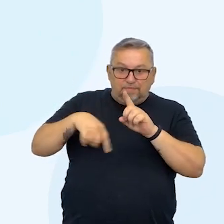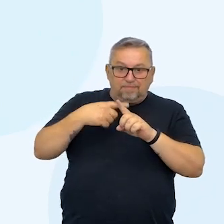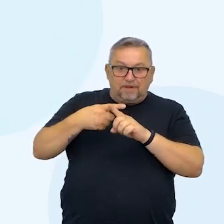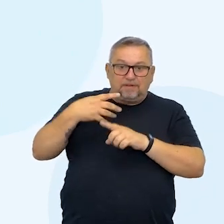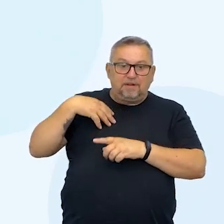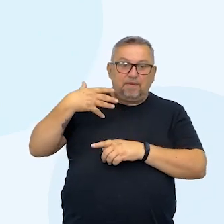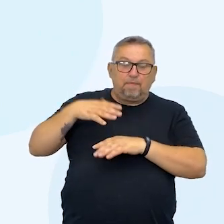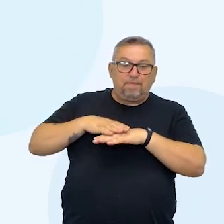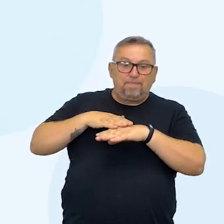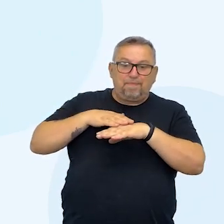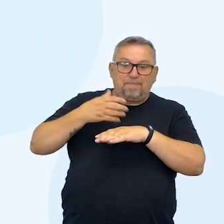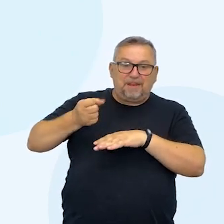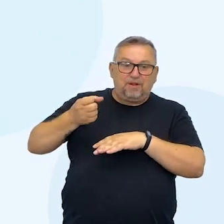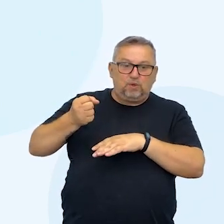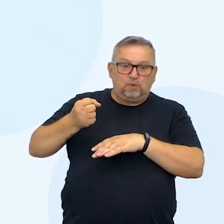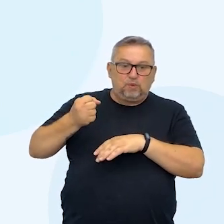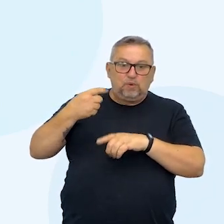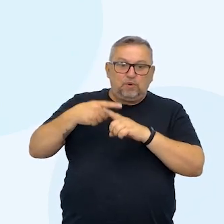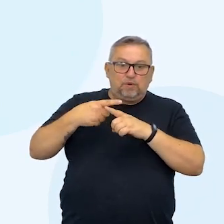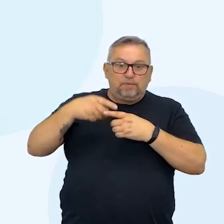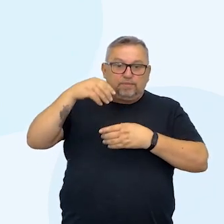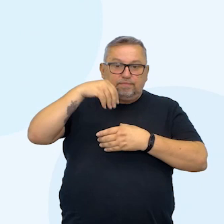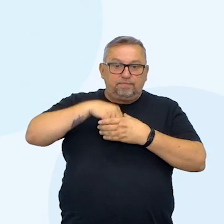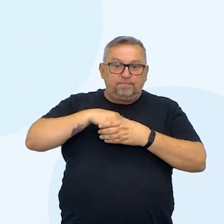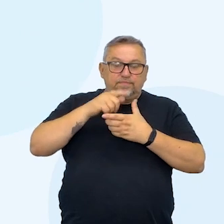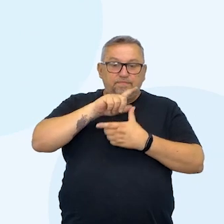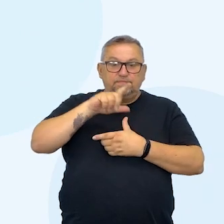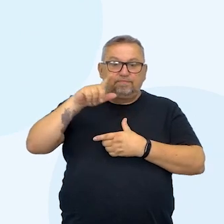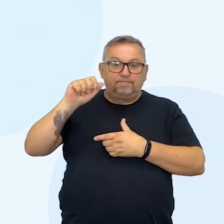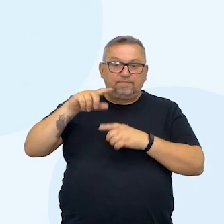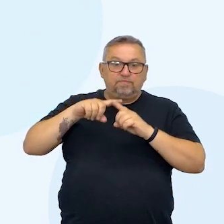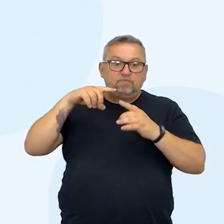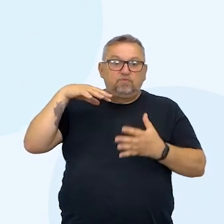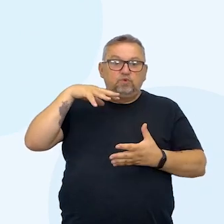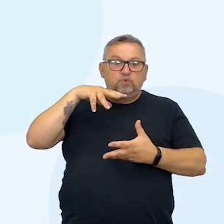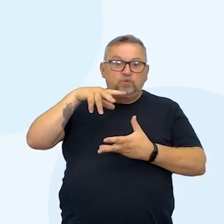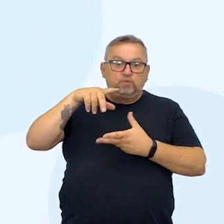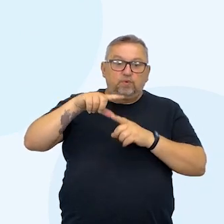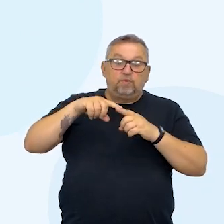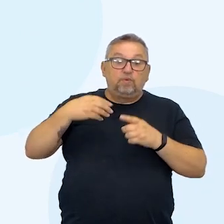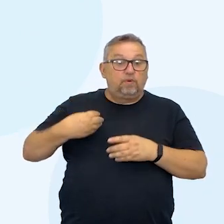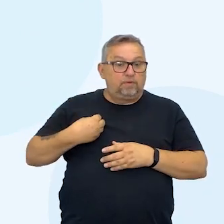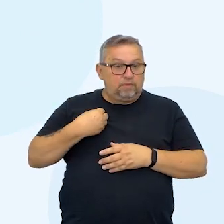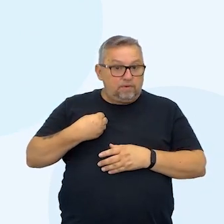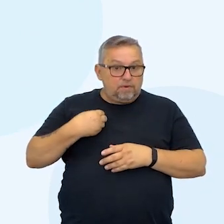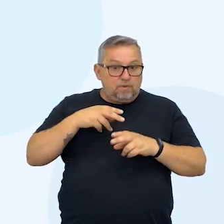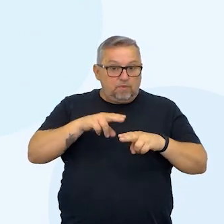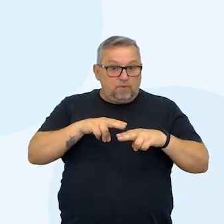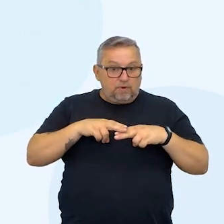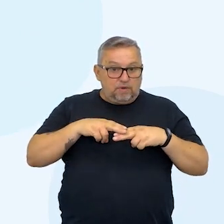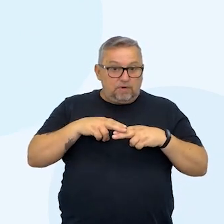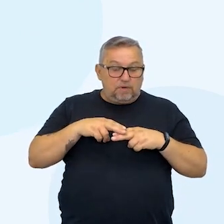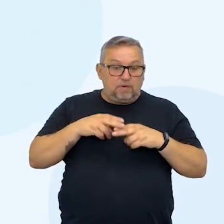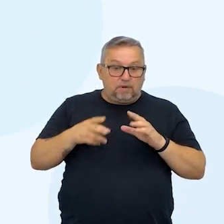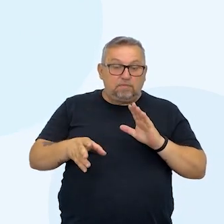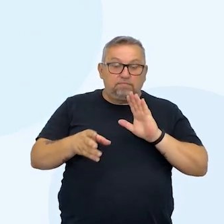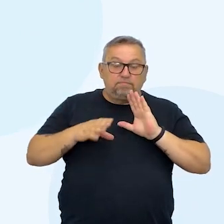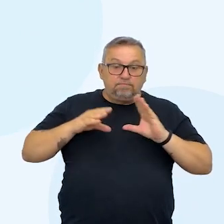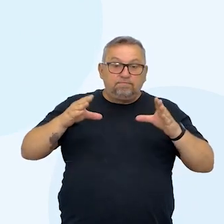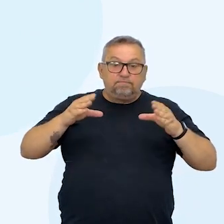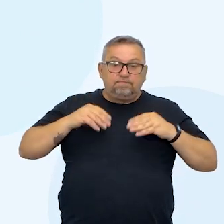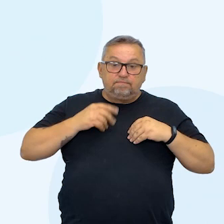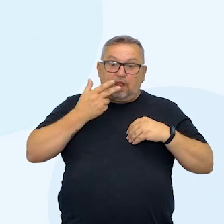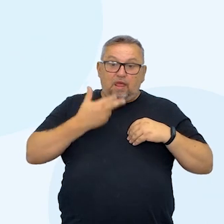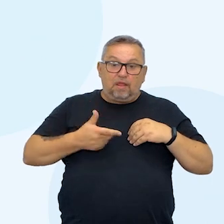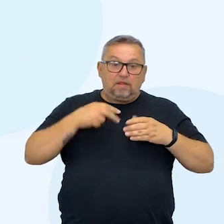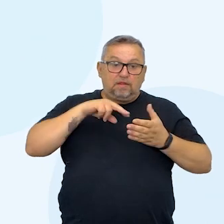embranquece. Isso porque está implícito na linguagem um mundo no qual se vive. Portanto, a posse da linguagem significa